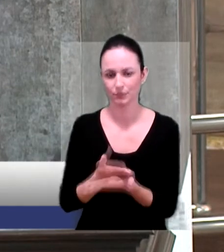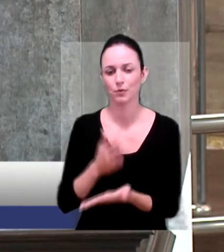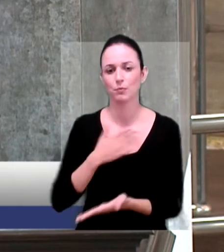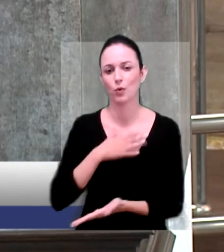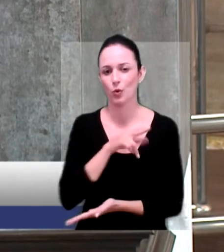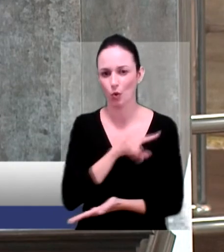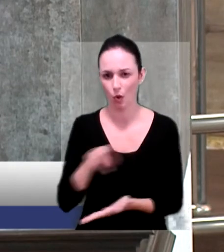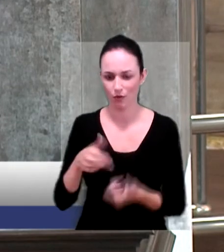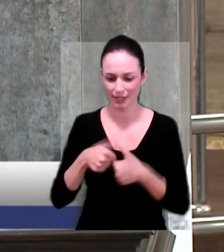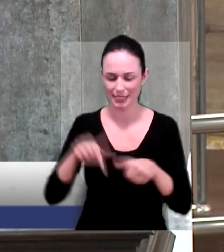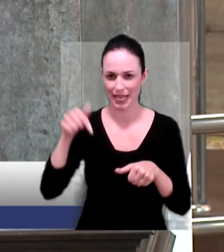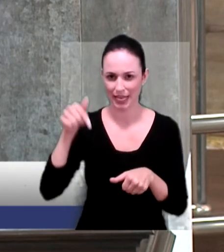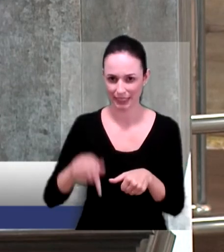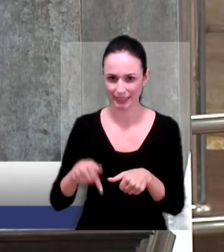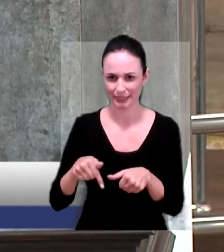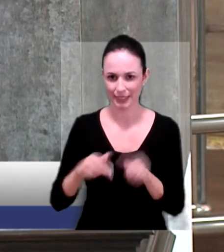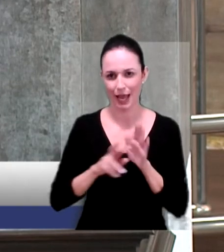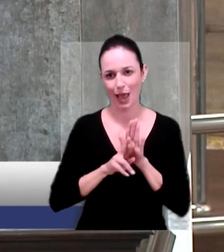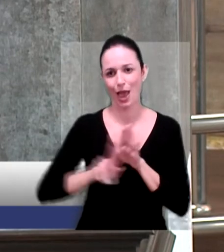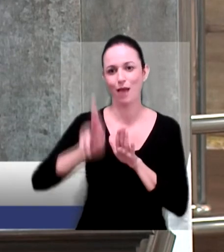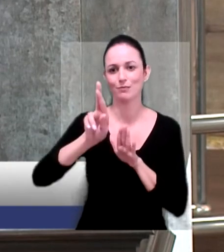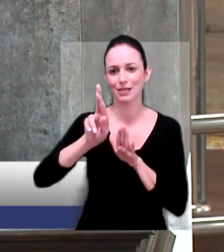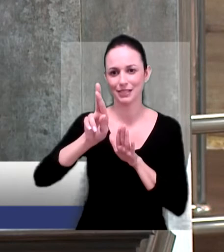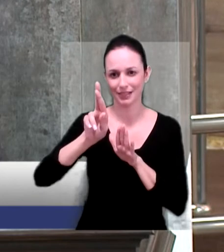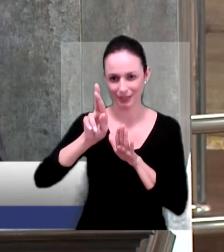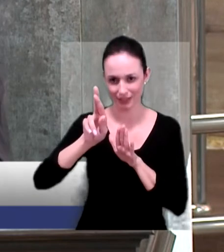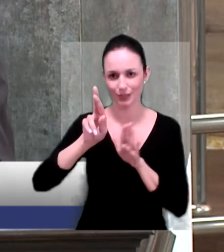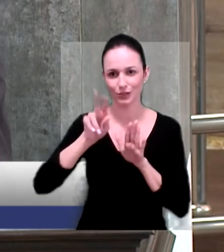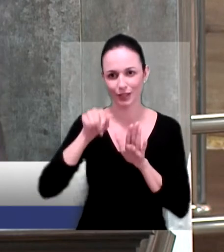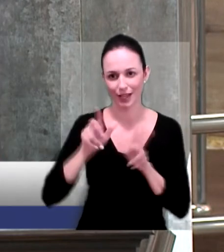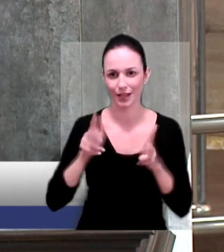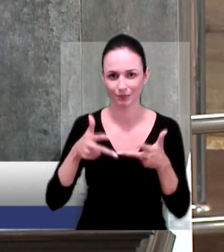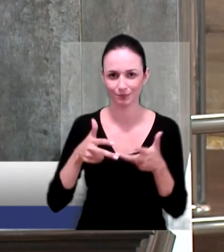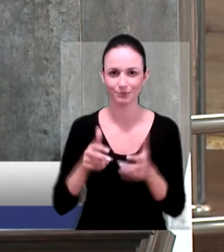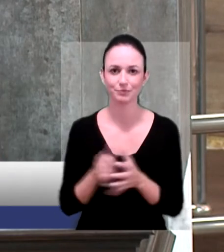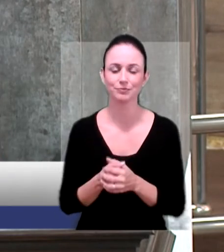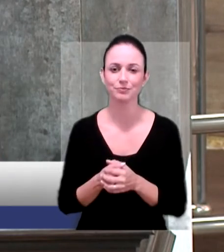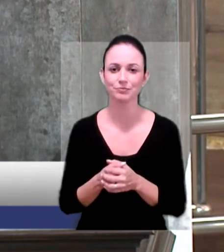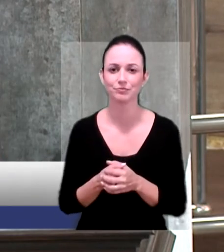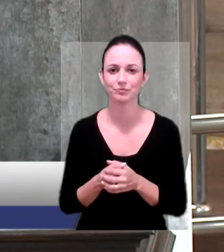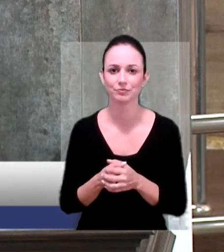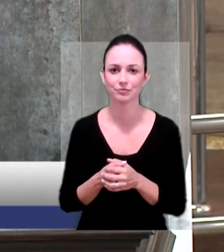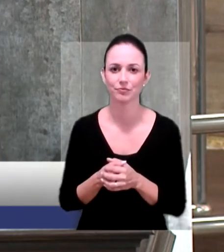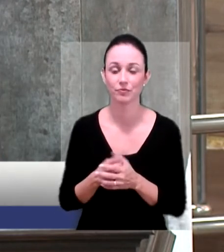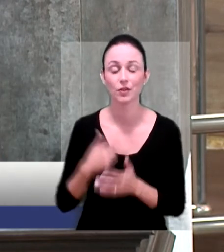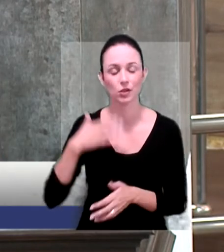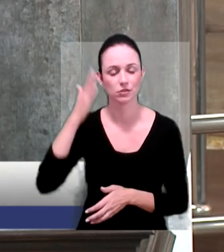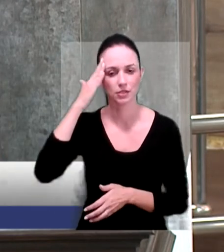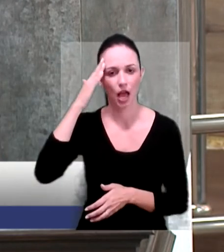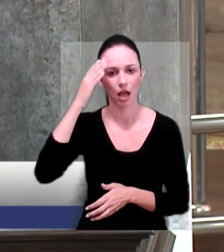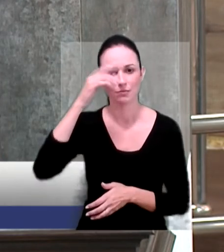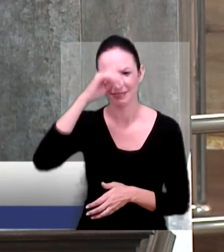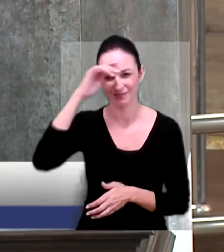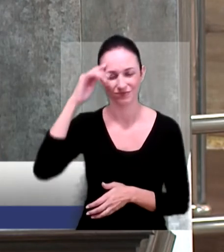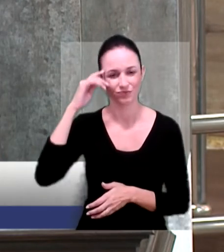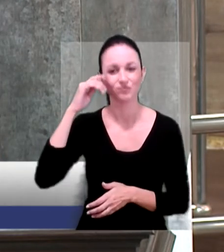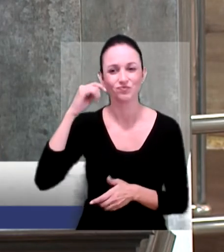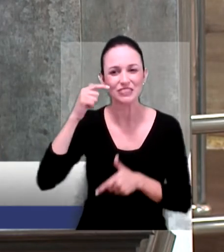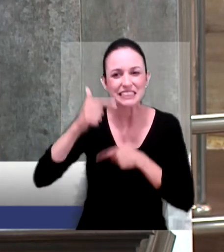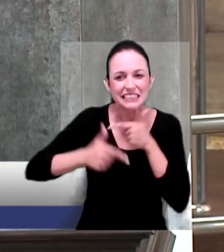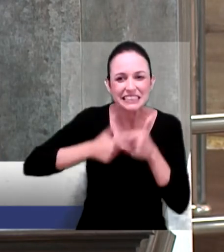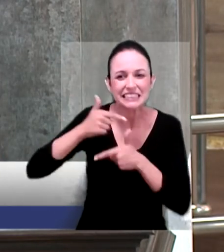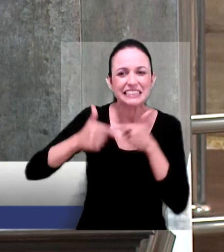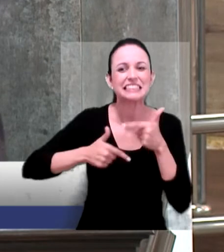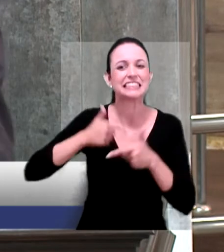representando vocês na Câmara Municipal. Sei que o trabalho não vai ser fácil, o trabalho vai ser árduo, e eu,